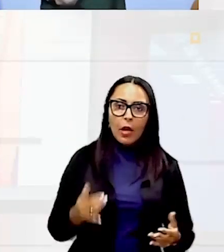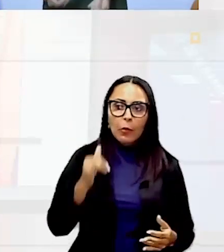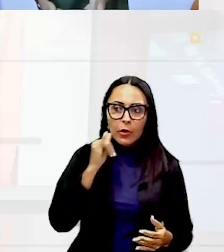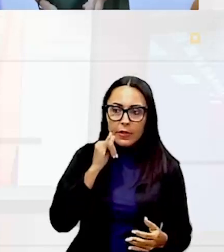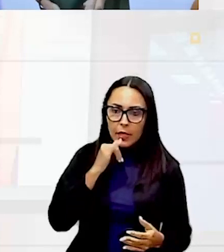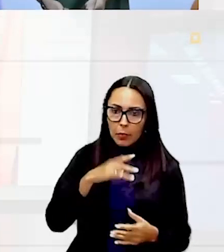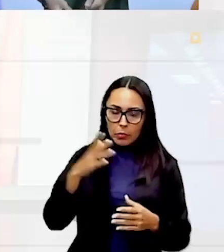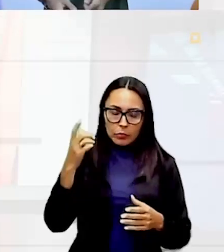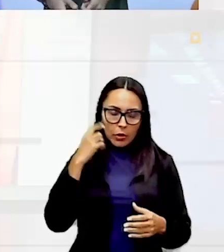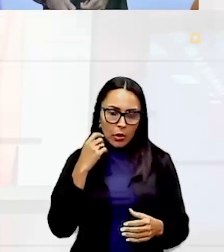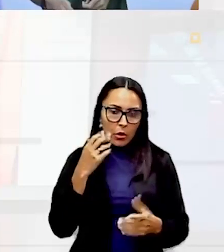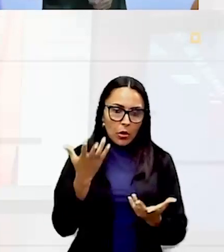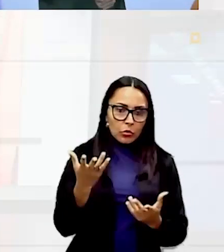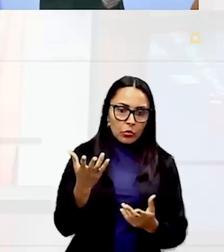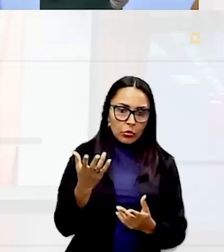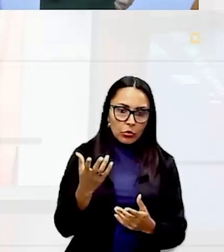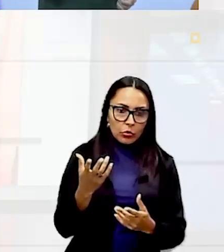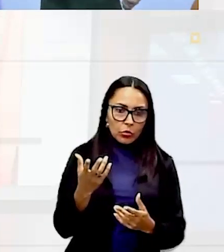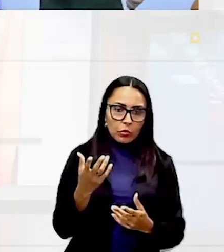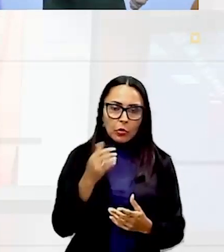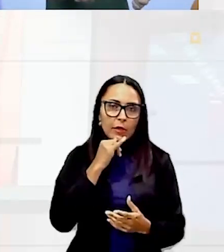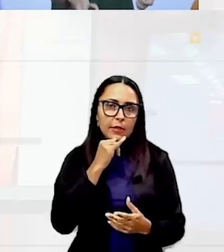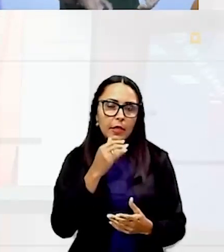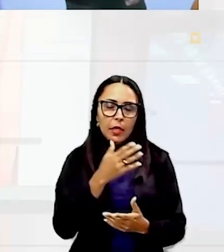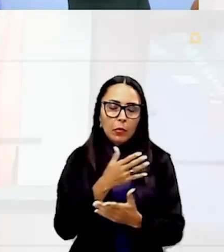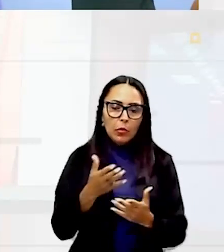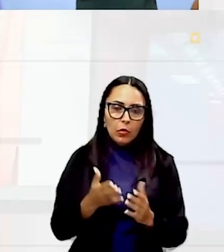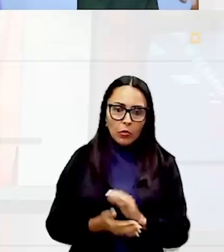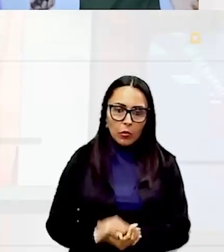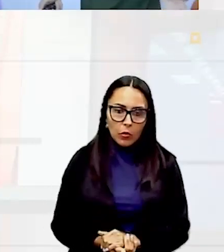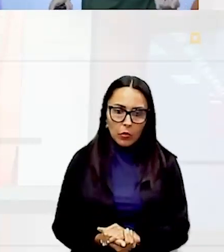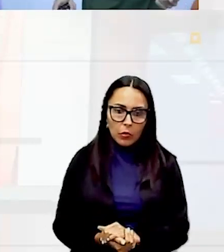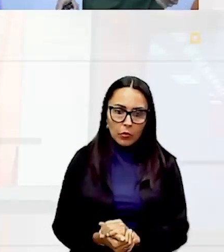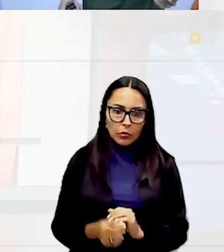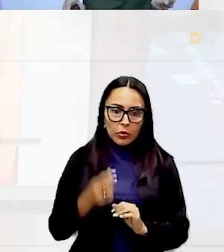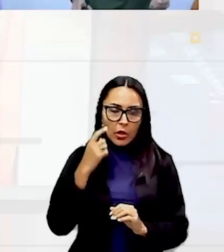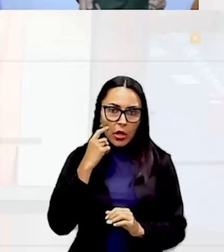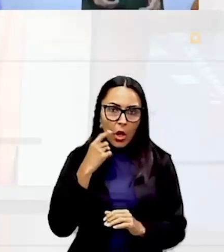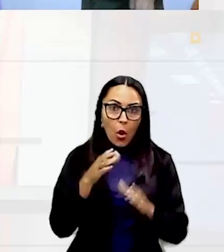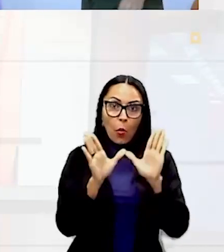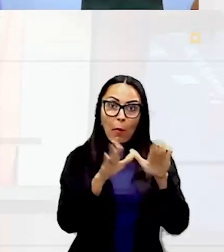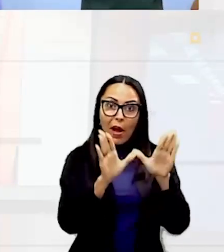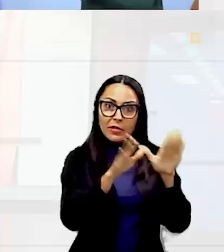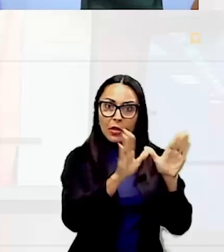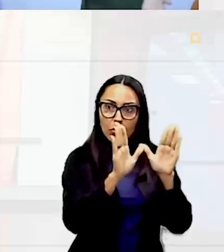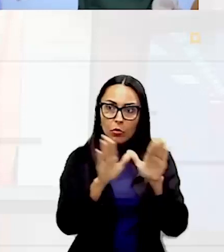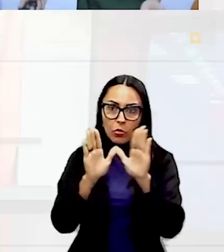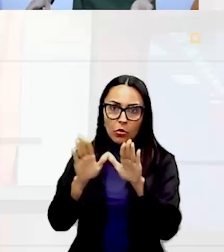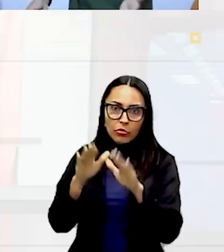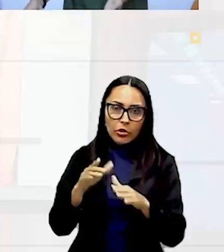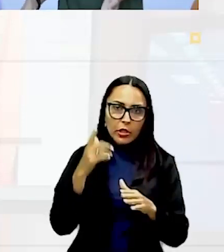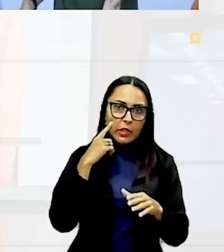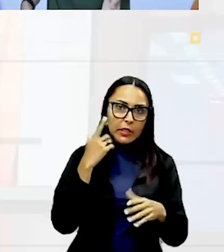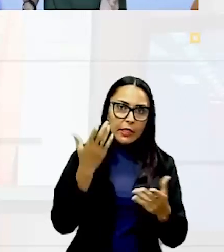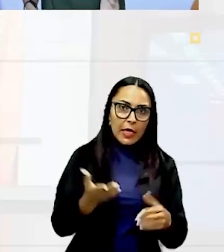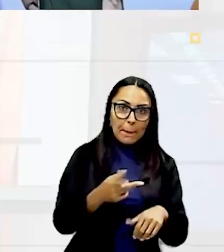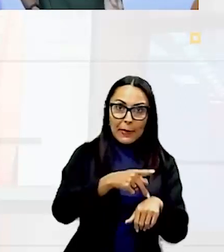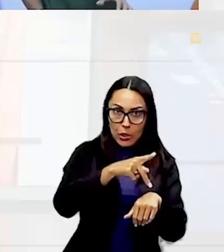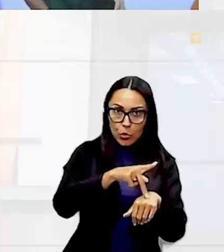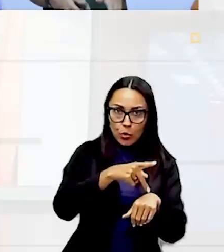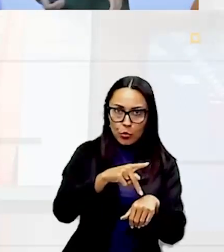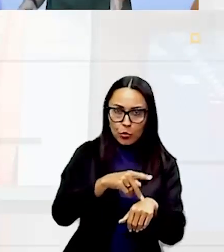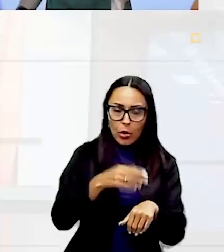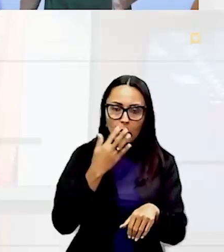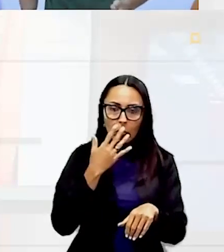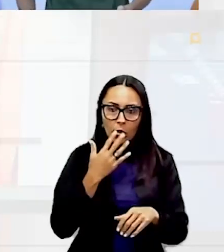dos monstros do jogo, como por exemplo esse pássaro gigante, que é feito de uma matéria preta, ele